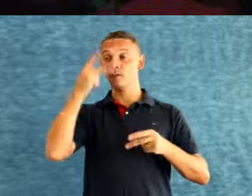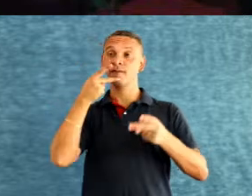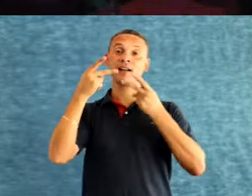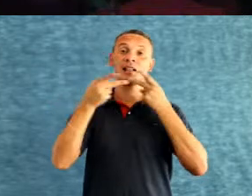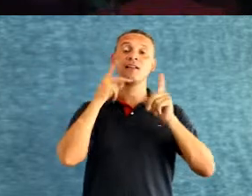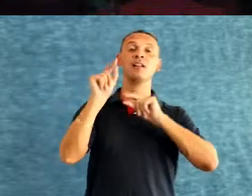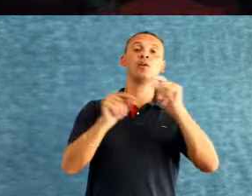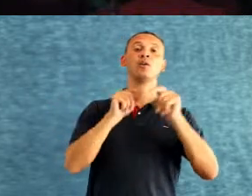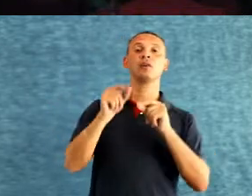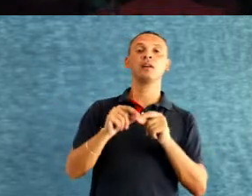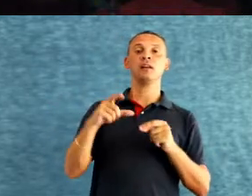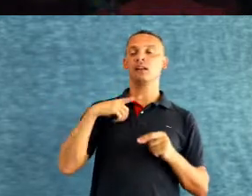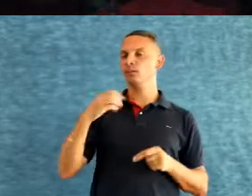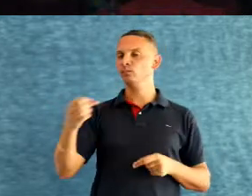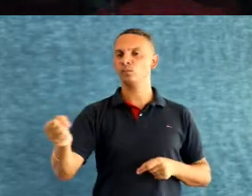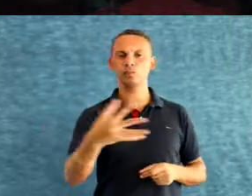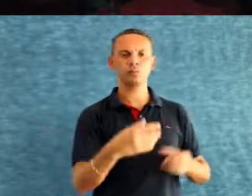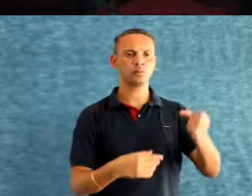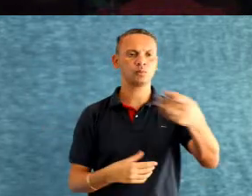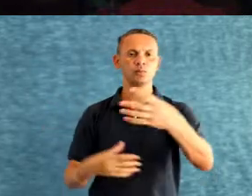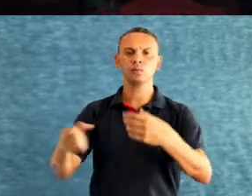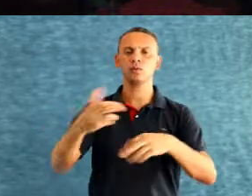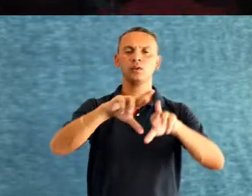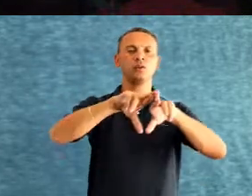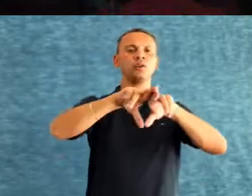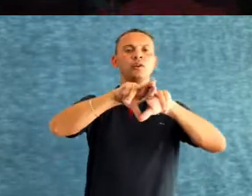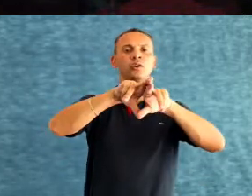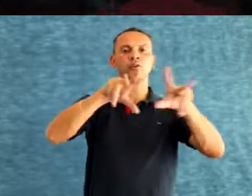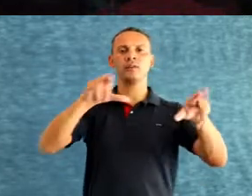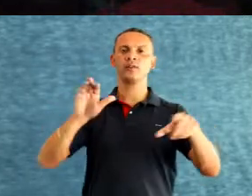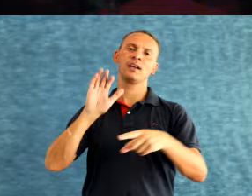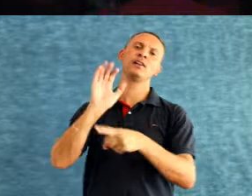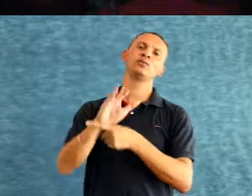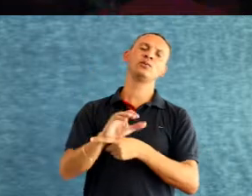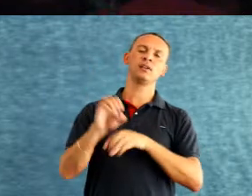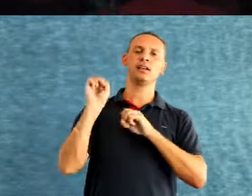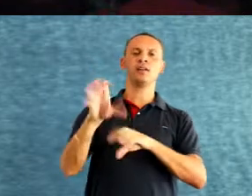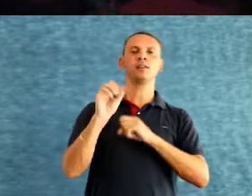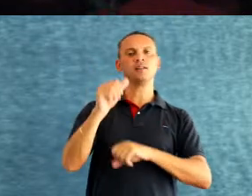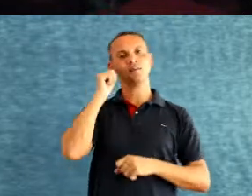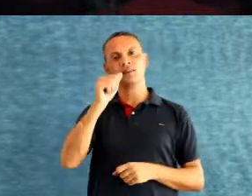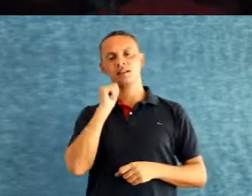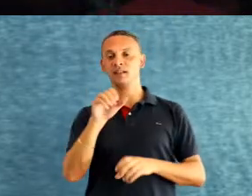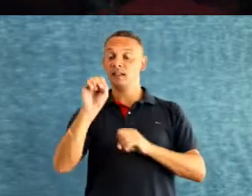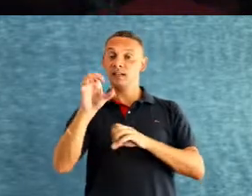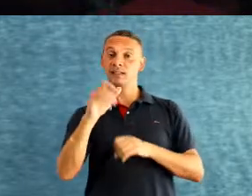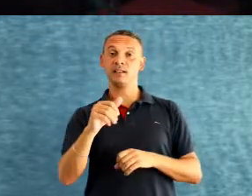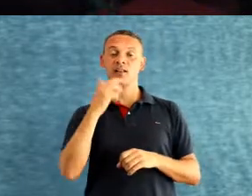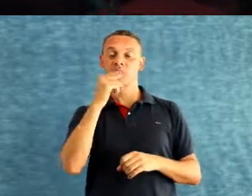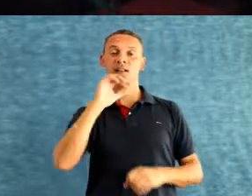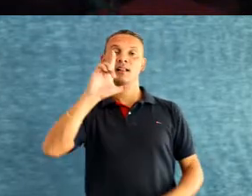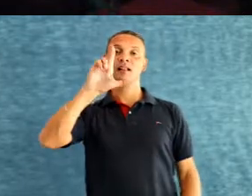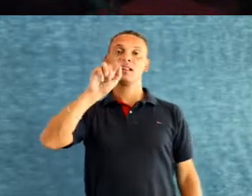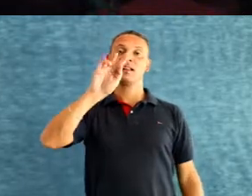escreveram, trouxe inovações notáveis, consideráveis para a educação das meninas, como o ensino do latim, do francês, do italiano,